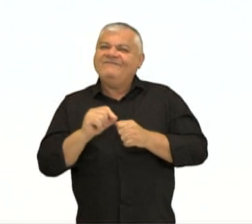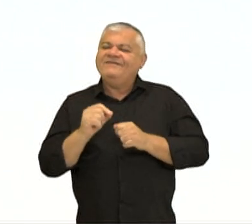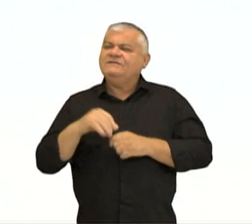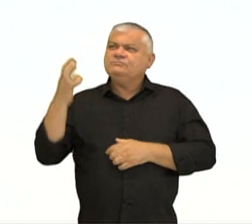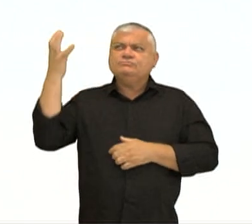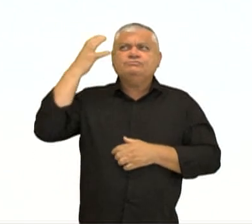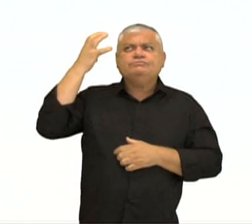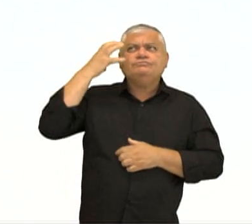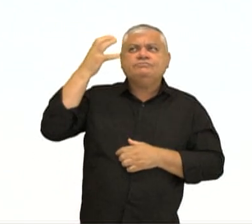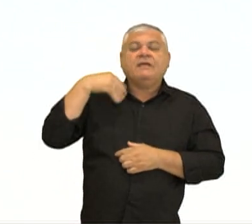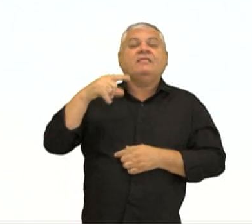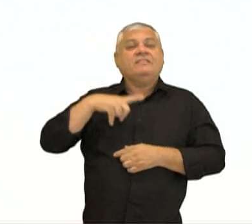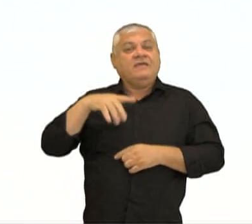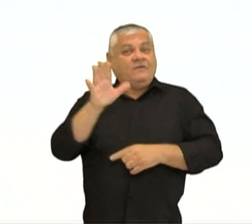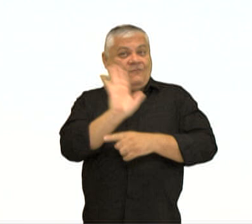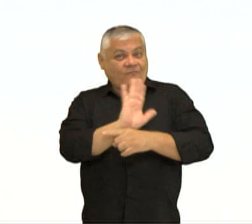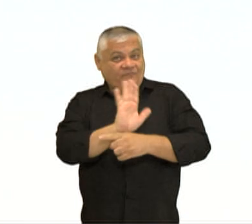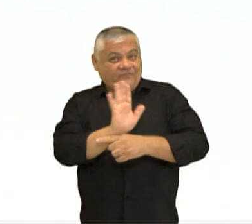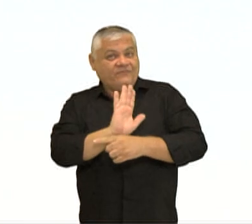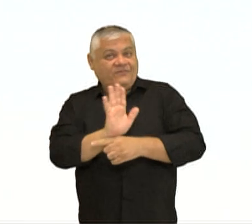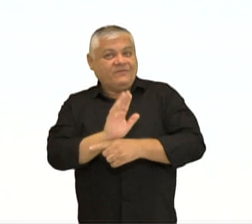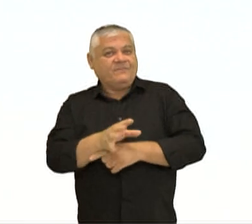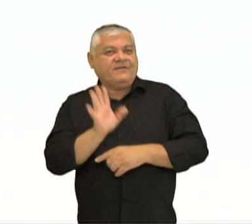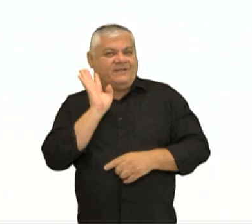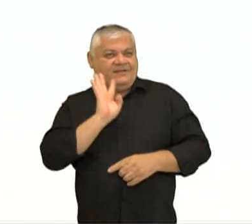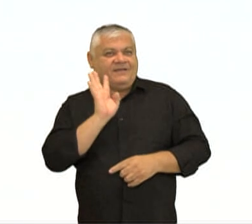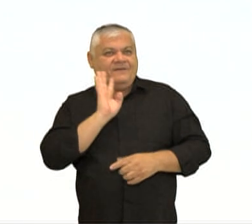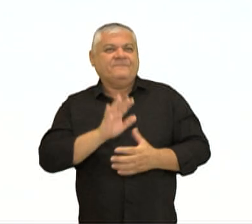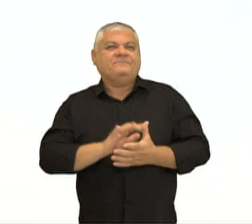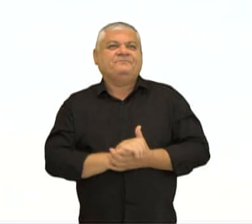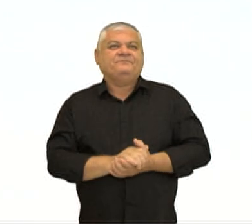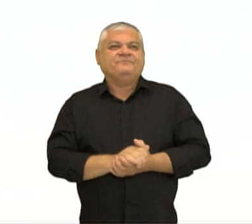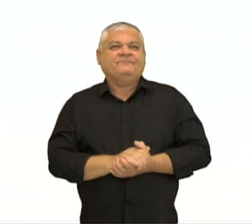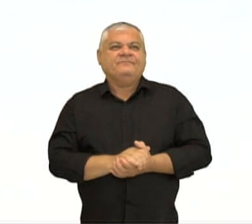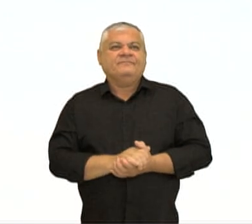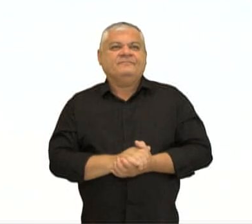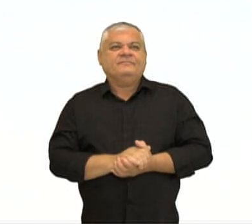um filme, né, então assistam que é bem bacana.